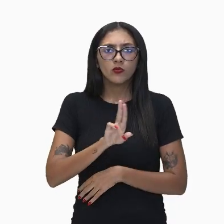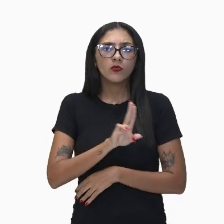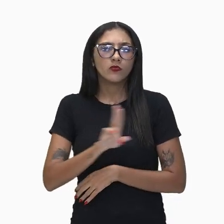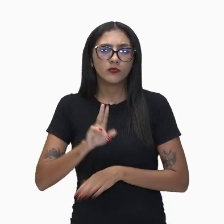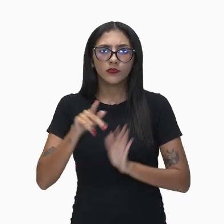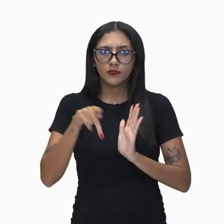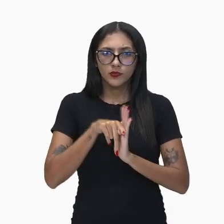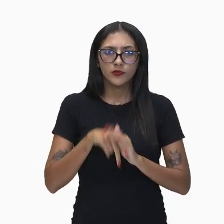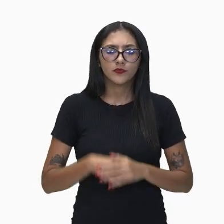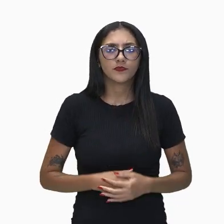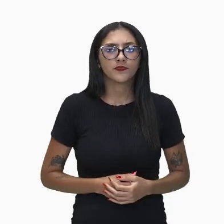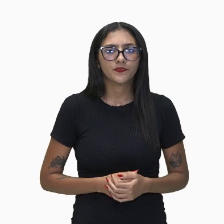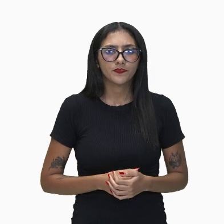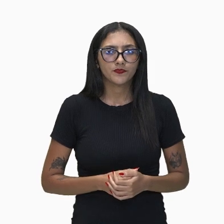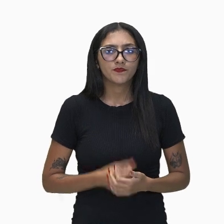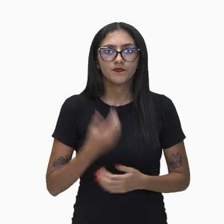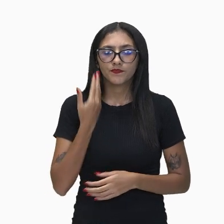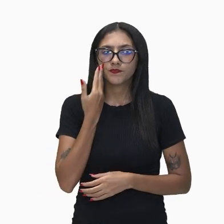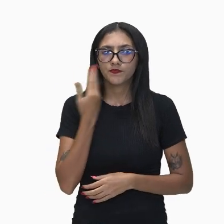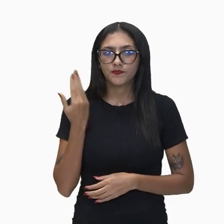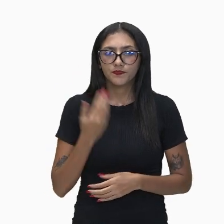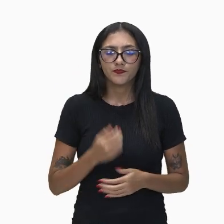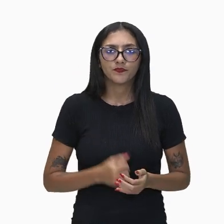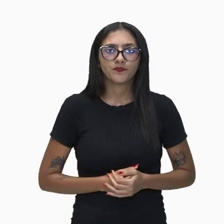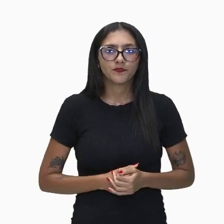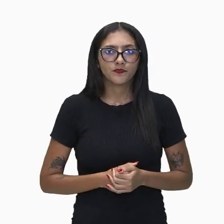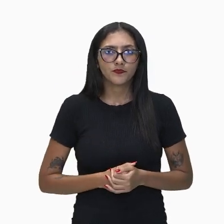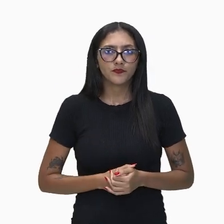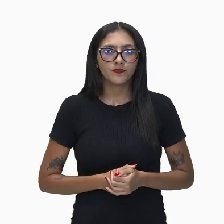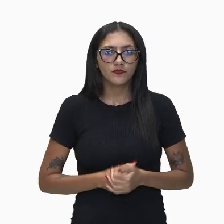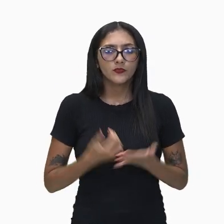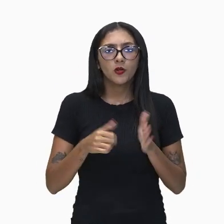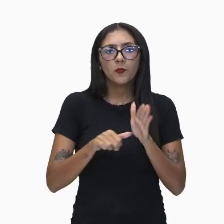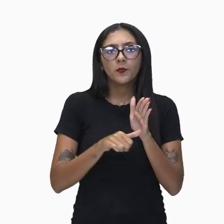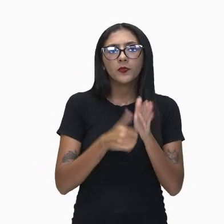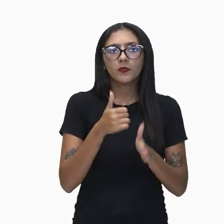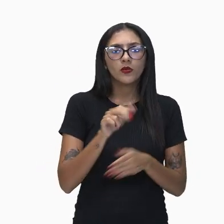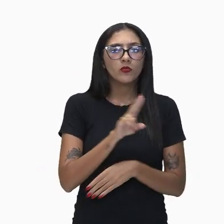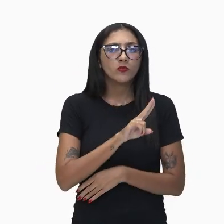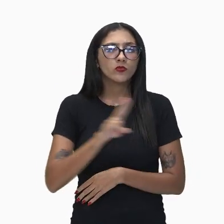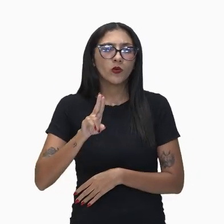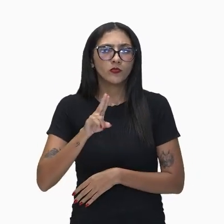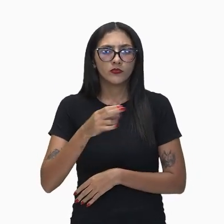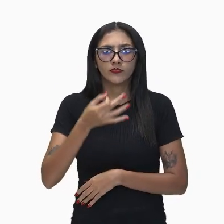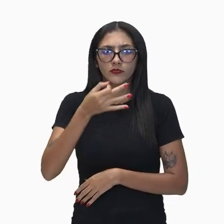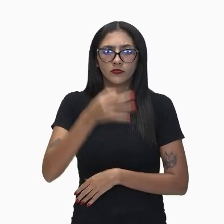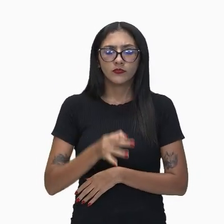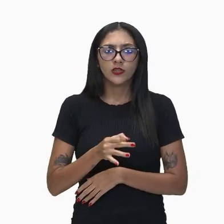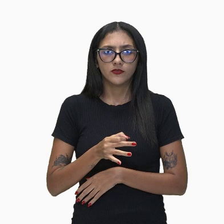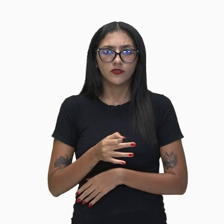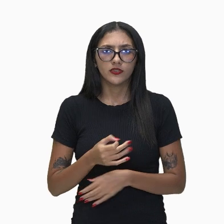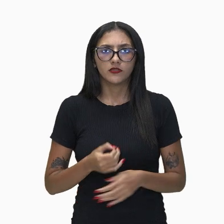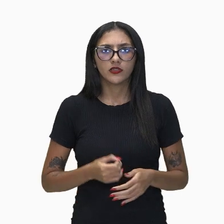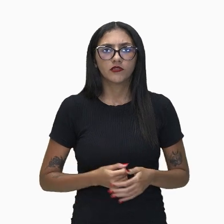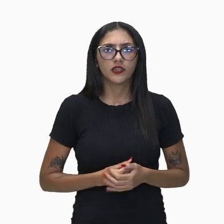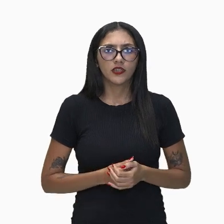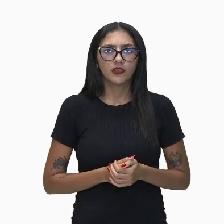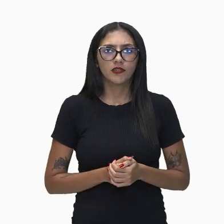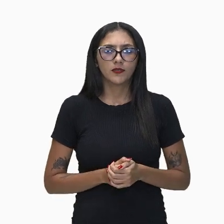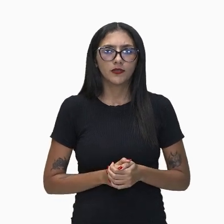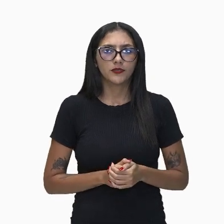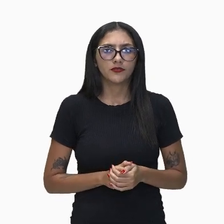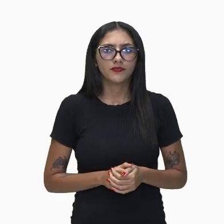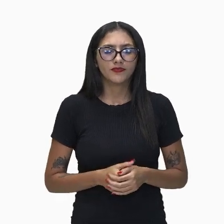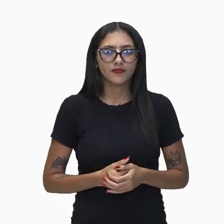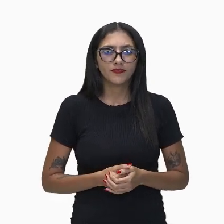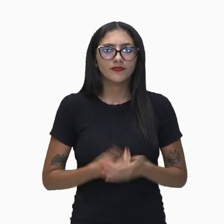álcoois. Observem aqui. Primeiramente, a nomenclatura oficial. Por quê? Porque existem duas